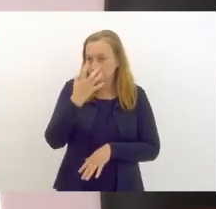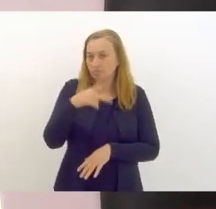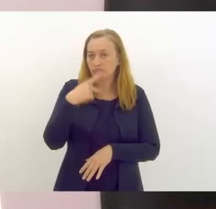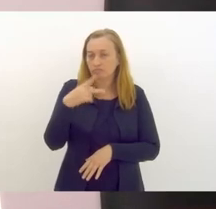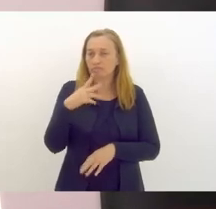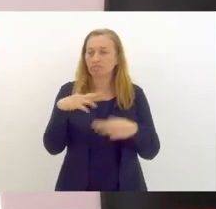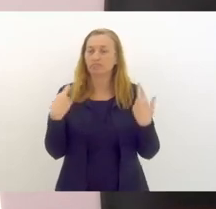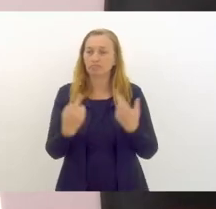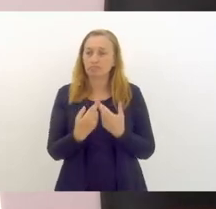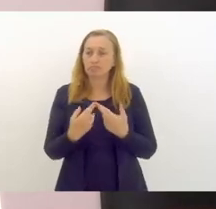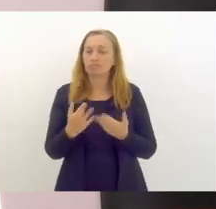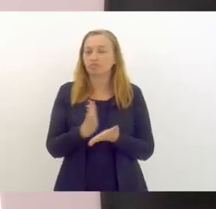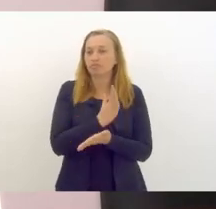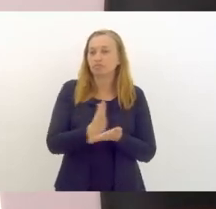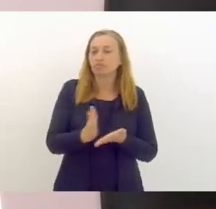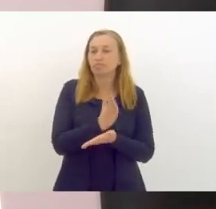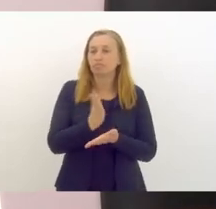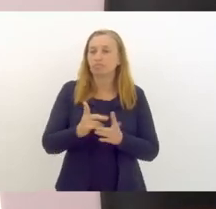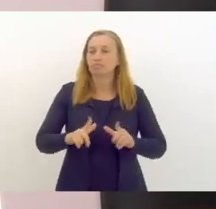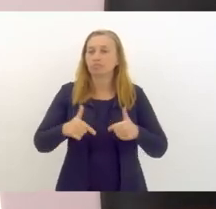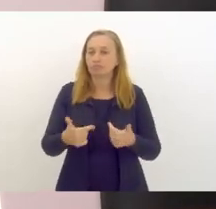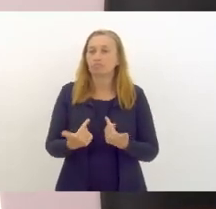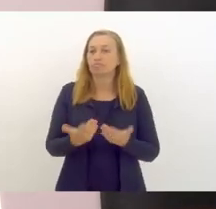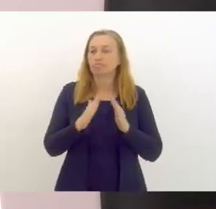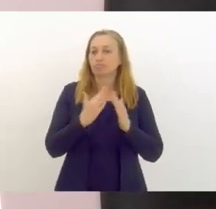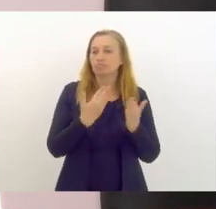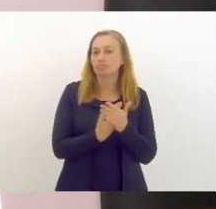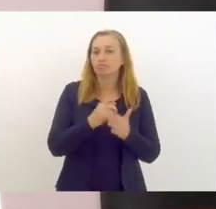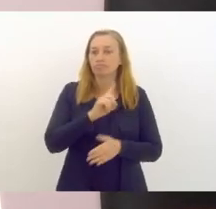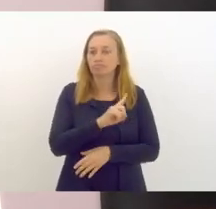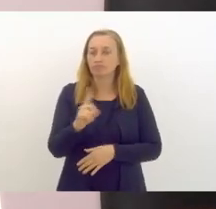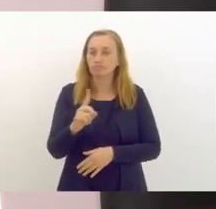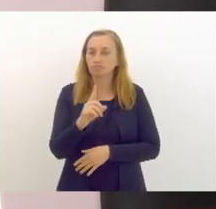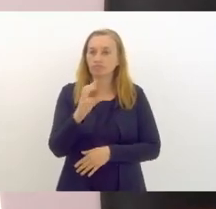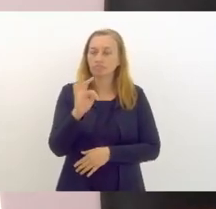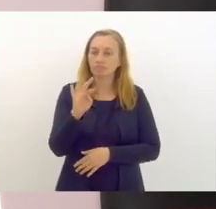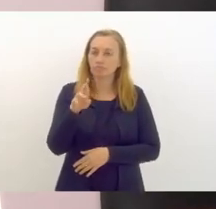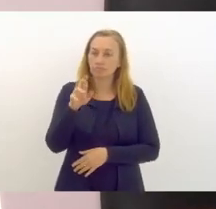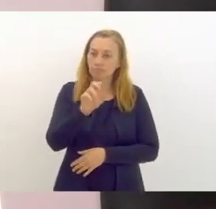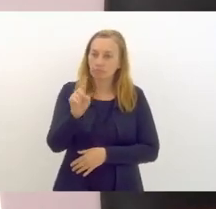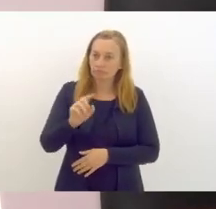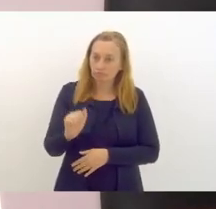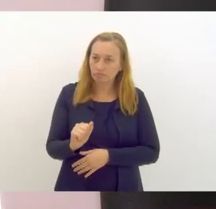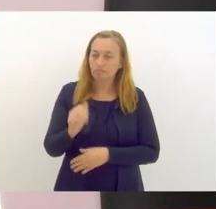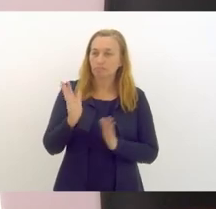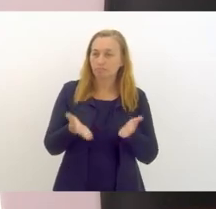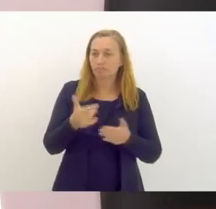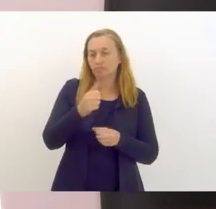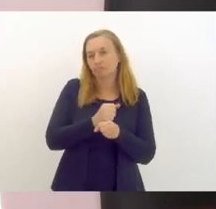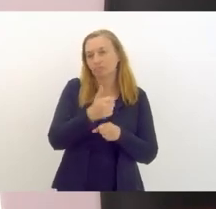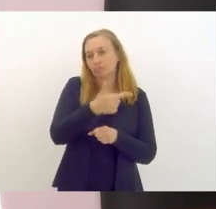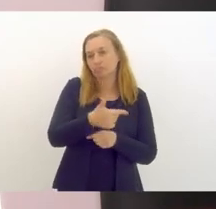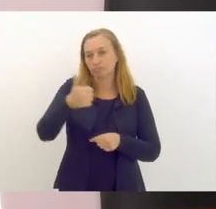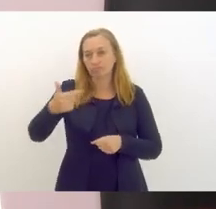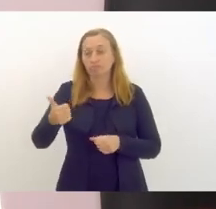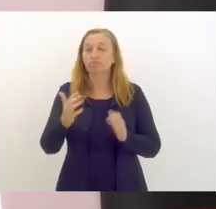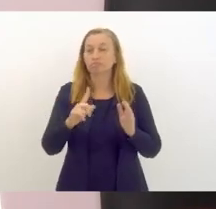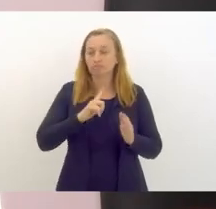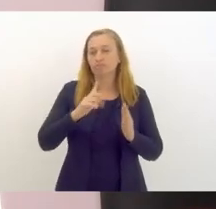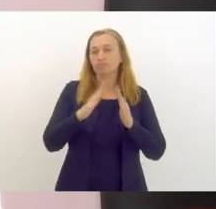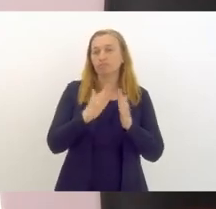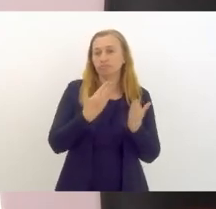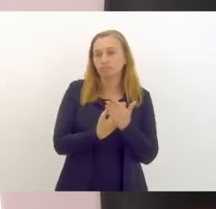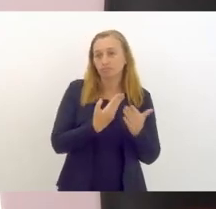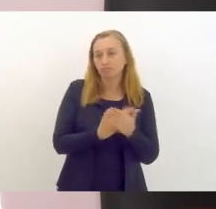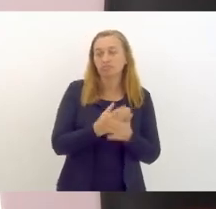na reunião, né, que tem algumas já em ação, mas escolas não climatizadas hoje, em 2022. Tem escolas hoje que os alunos têm